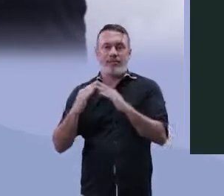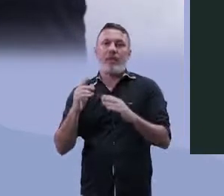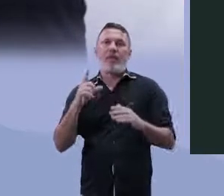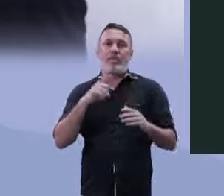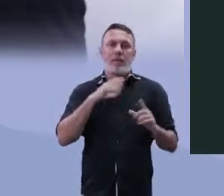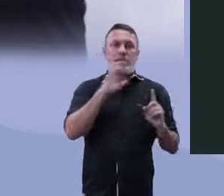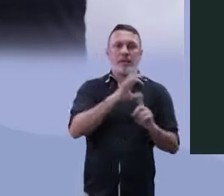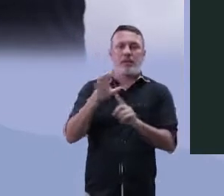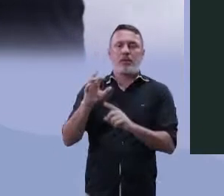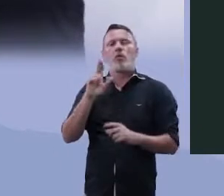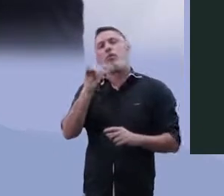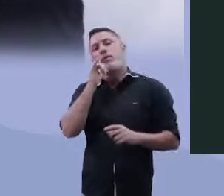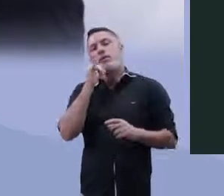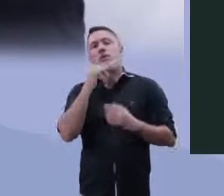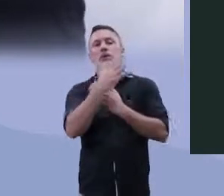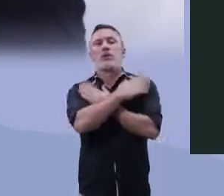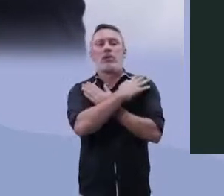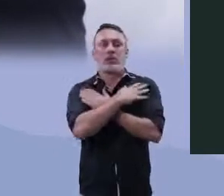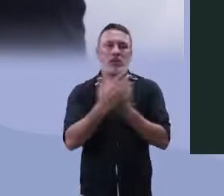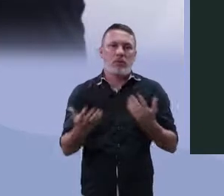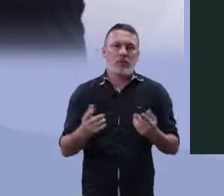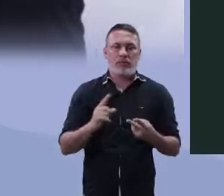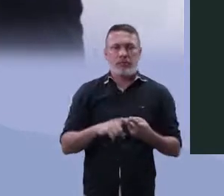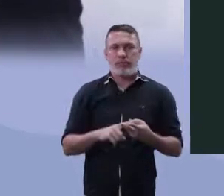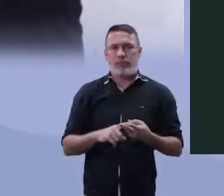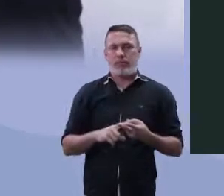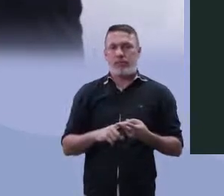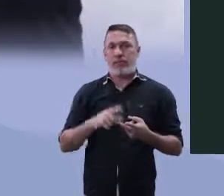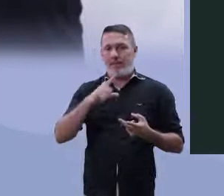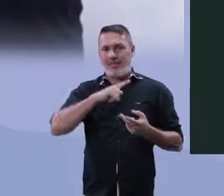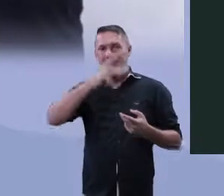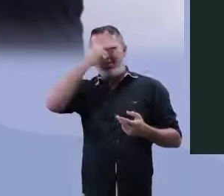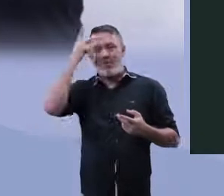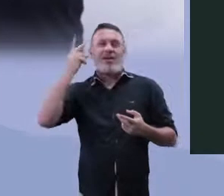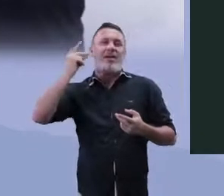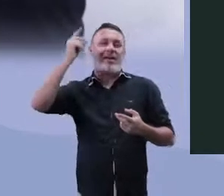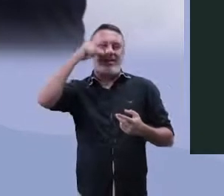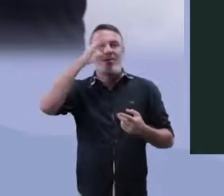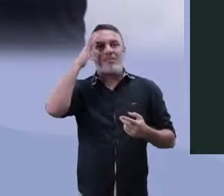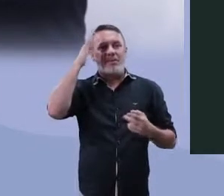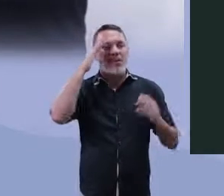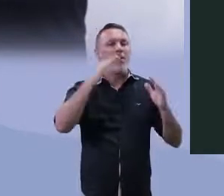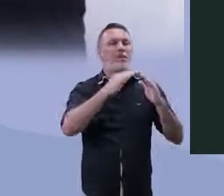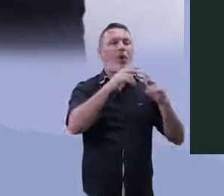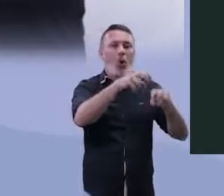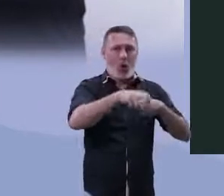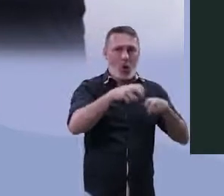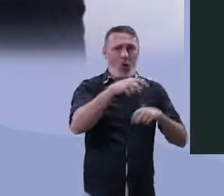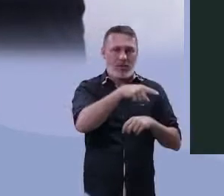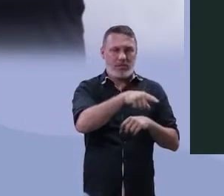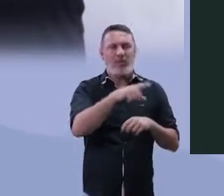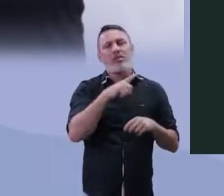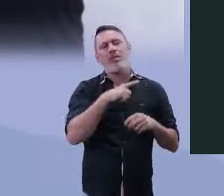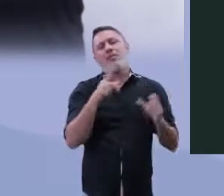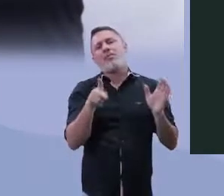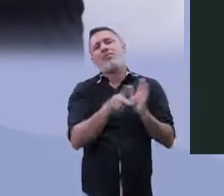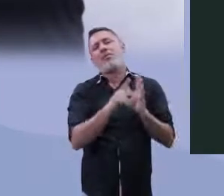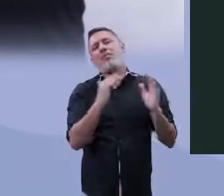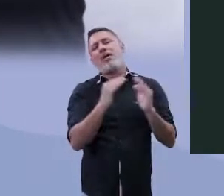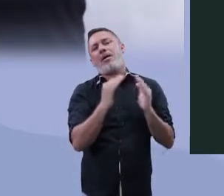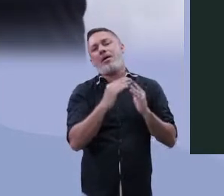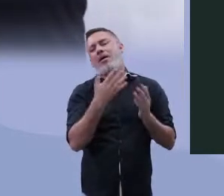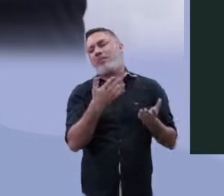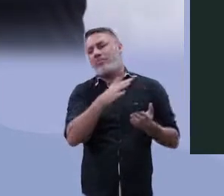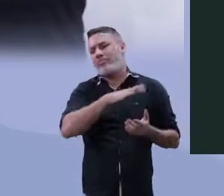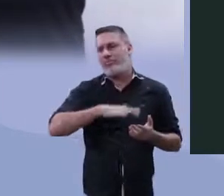pressão. Então, por exemplo, questão como desemprego, né? Quer queira, quer não, o indivíduo que está localizado, está situado no campo, ele é